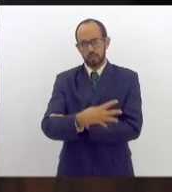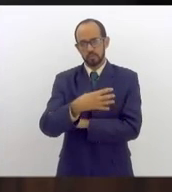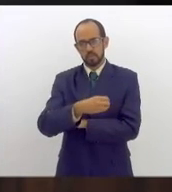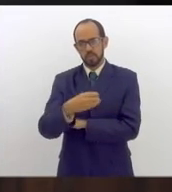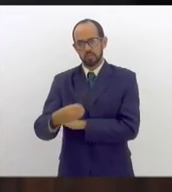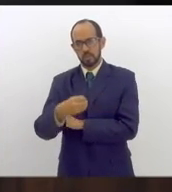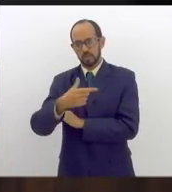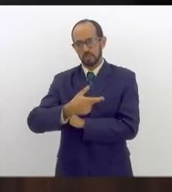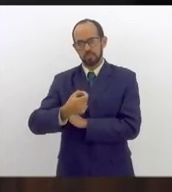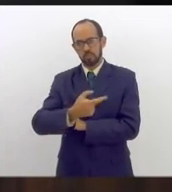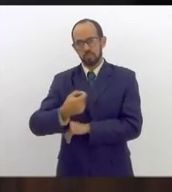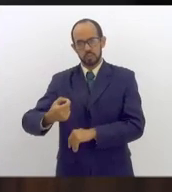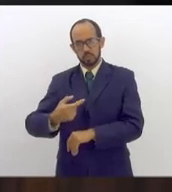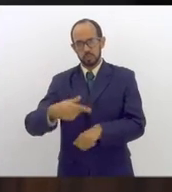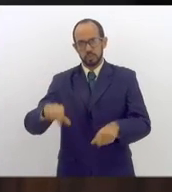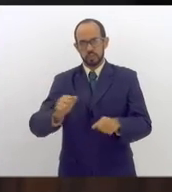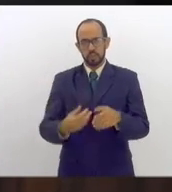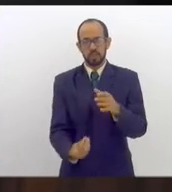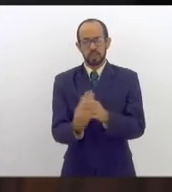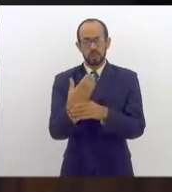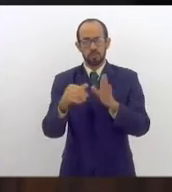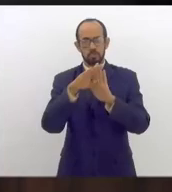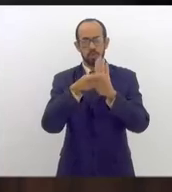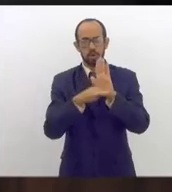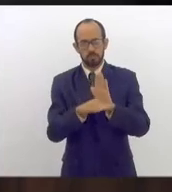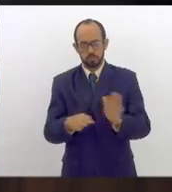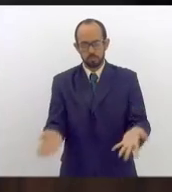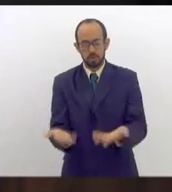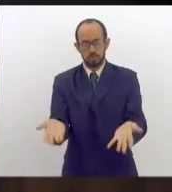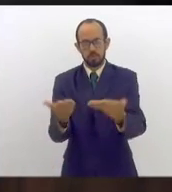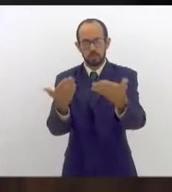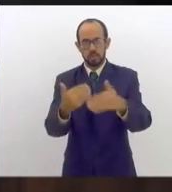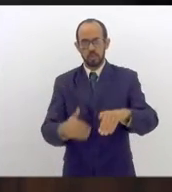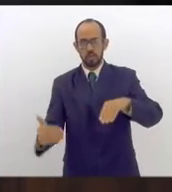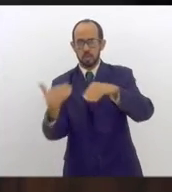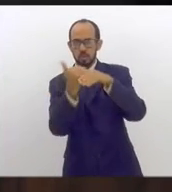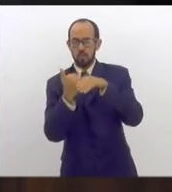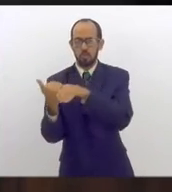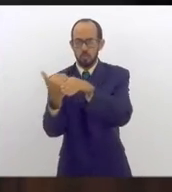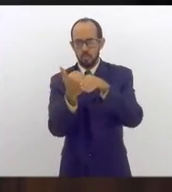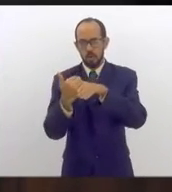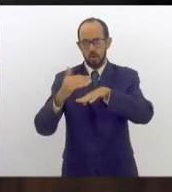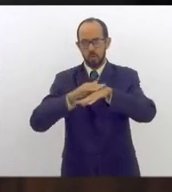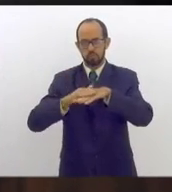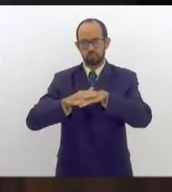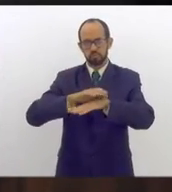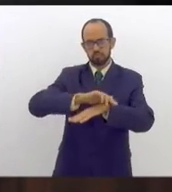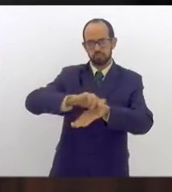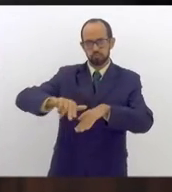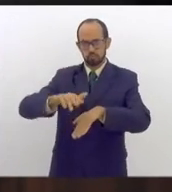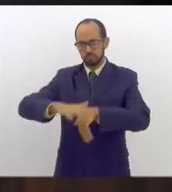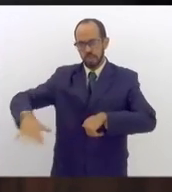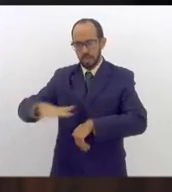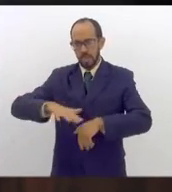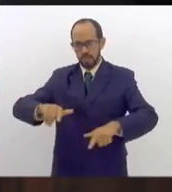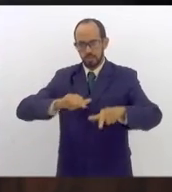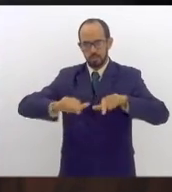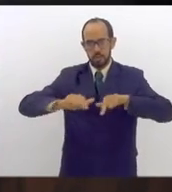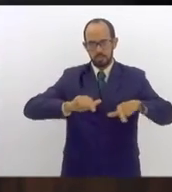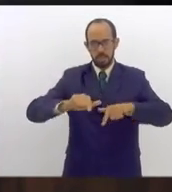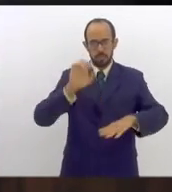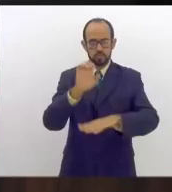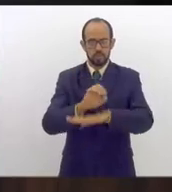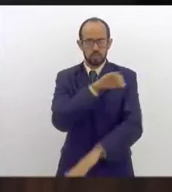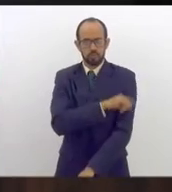deputada Mônica Francisco, que institui o programa de promoção da igualdade ético-racial do mercado de trabalho no âmbito do Estado